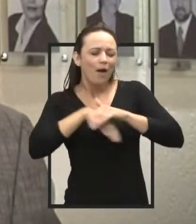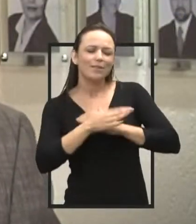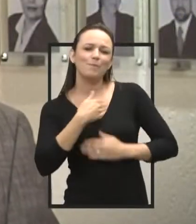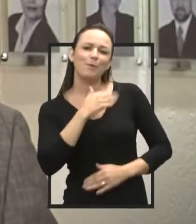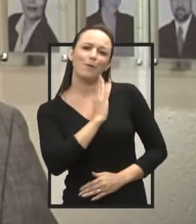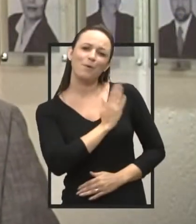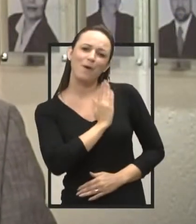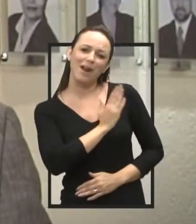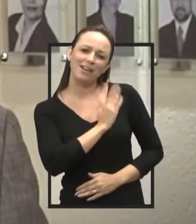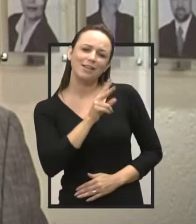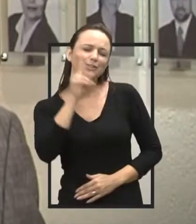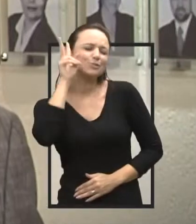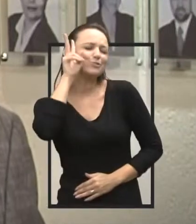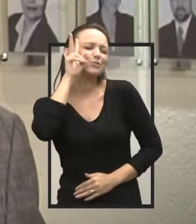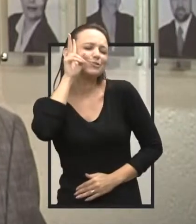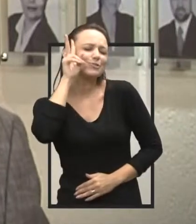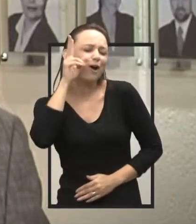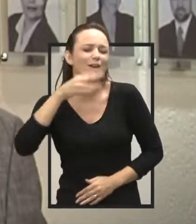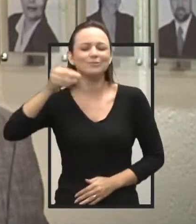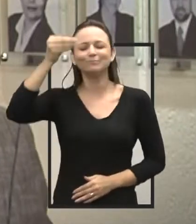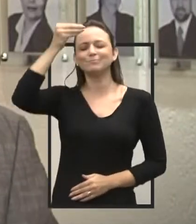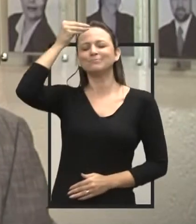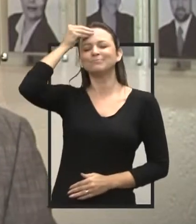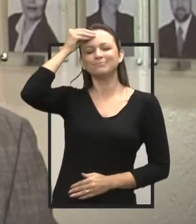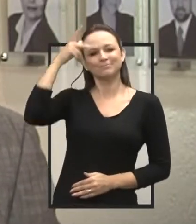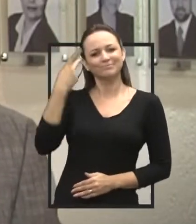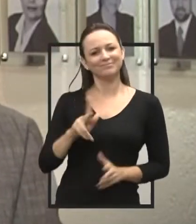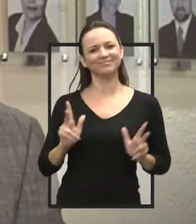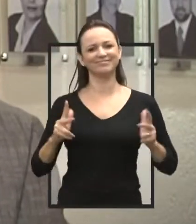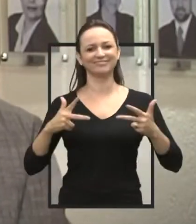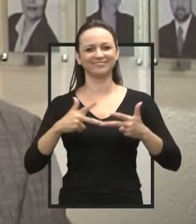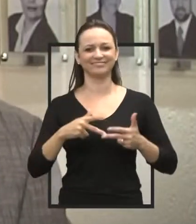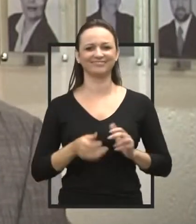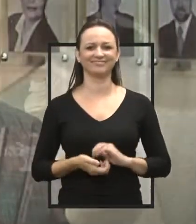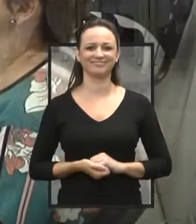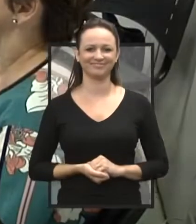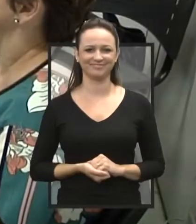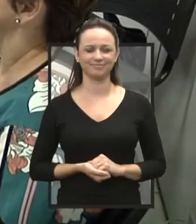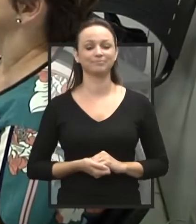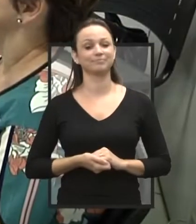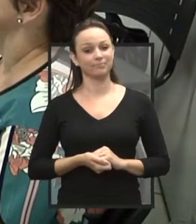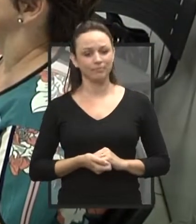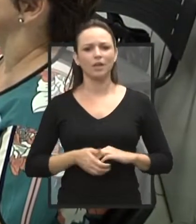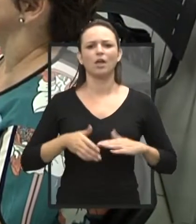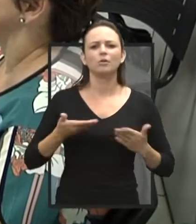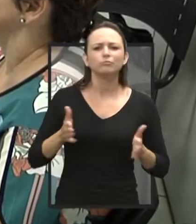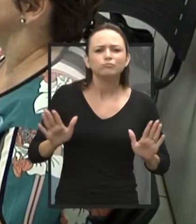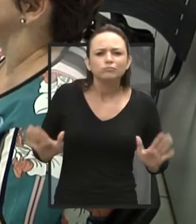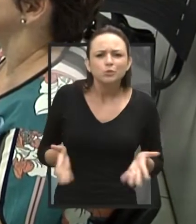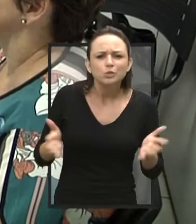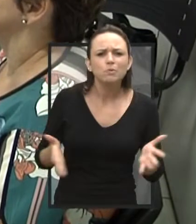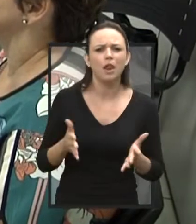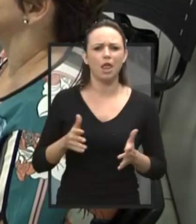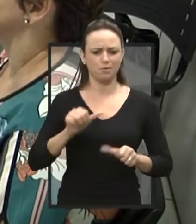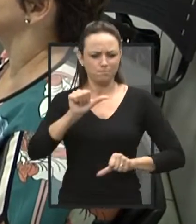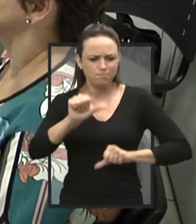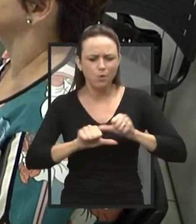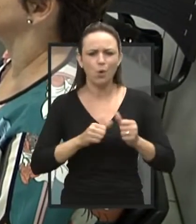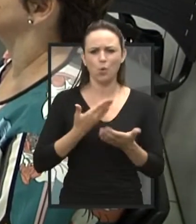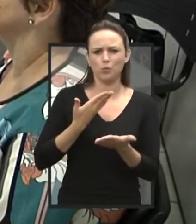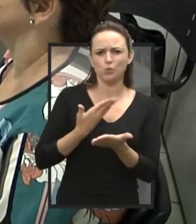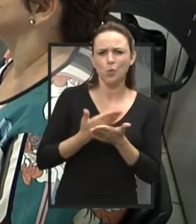no meu coração e na história, na memória da Câmara Municipal de Jaú. O estímulo ao aperfeiçoamento